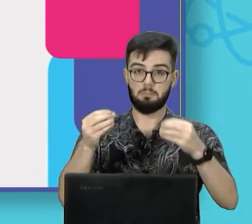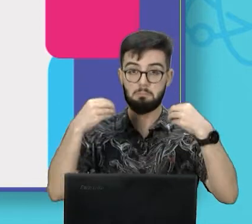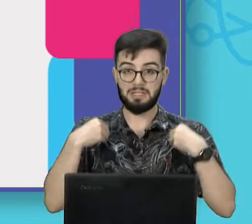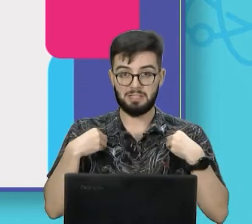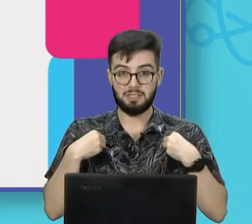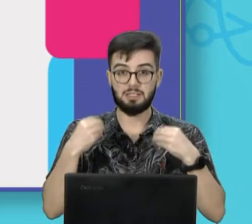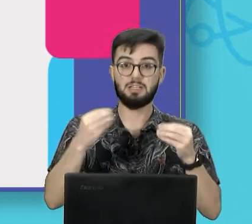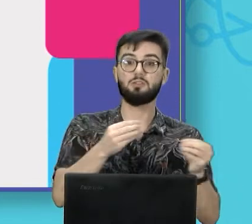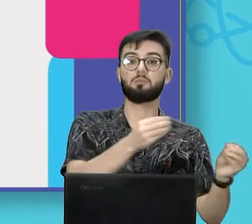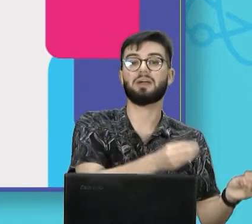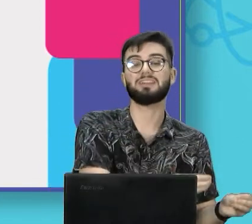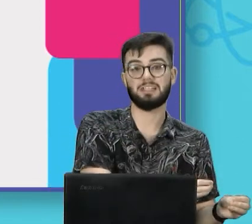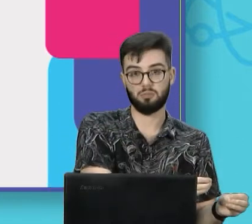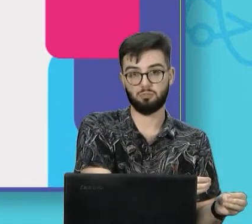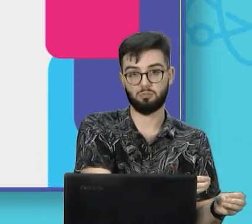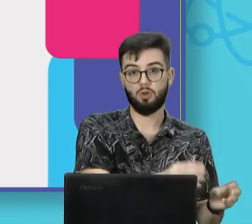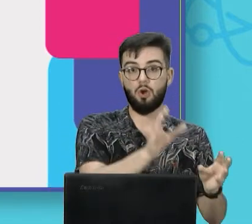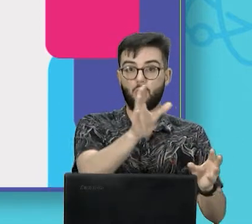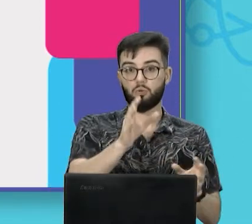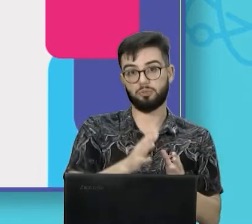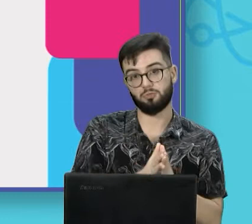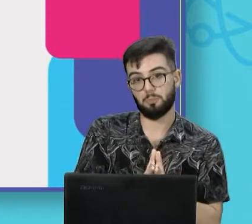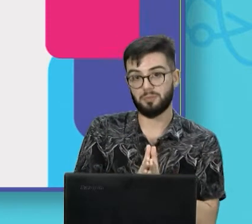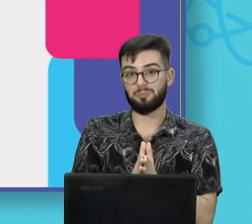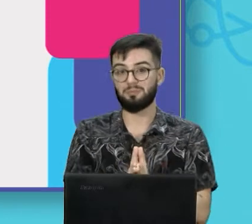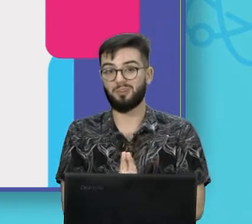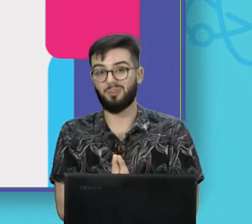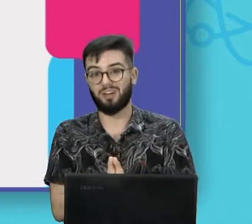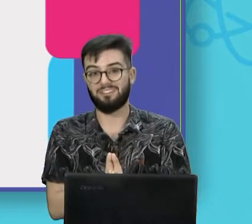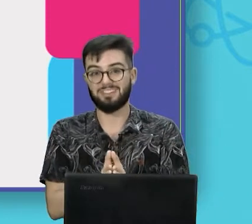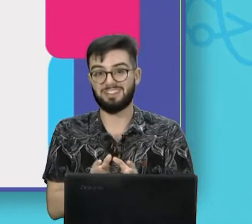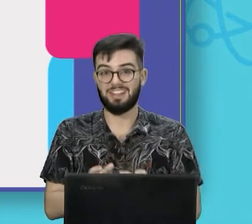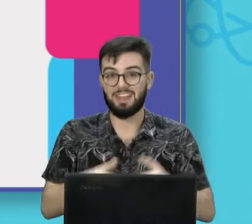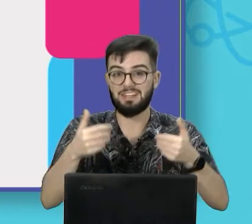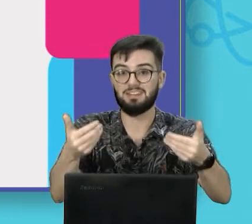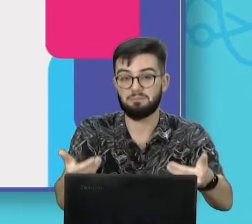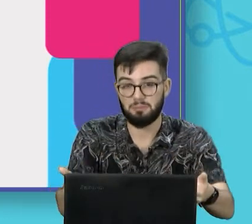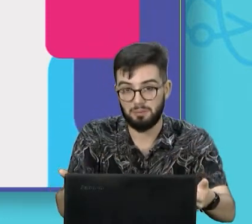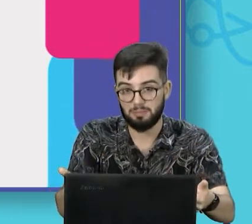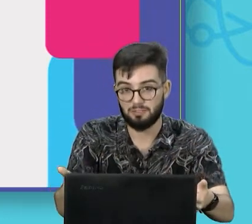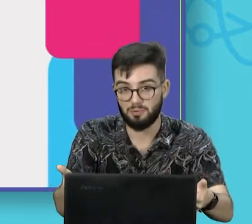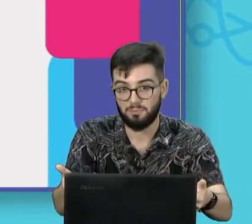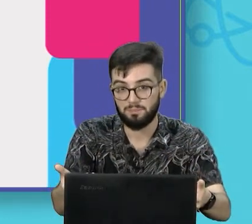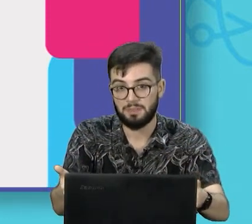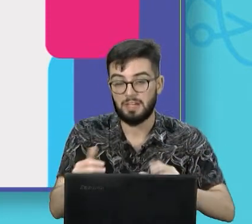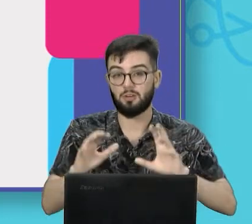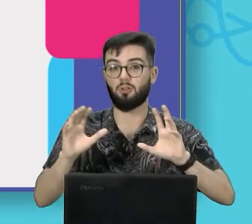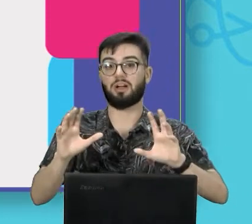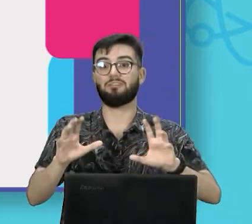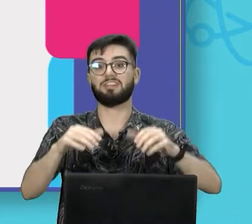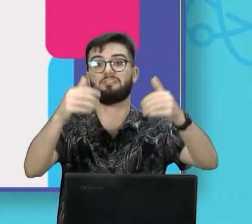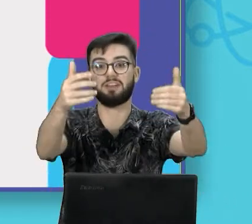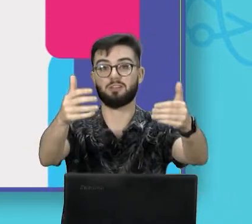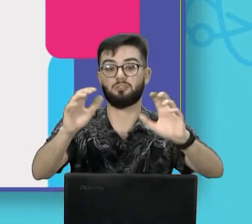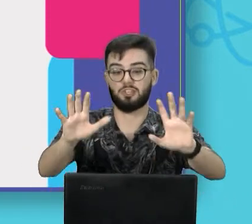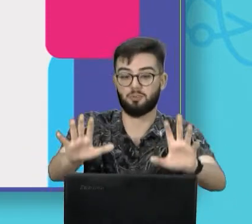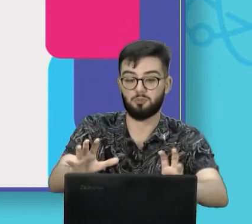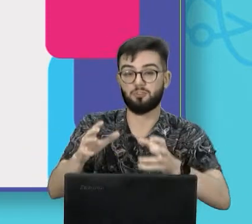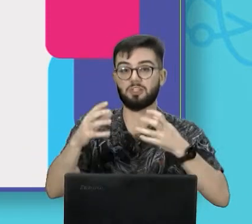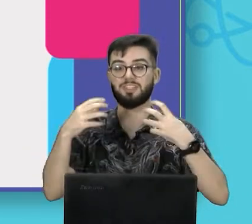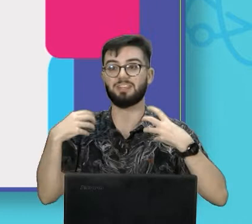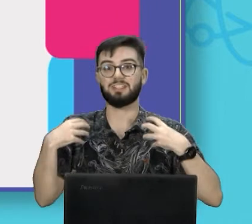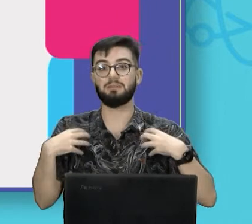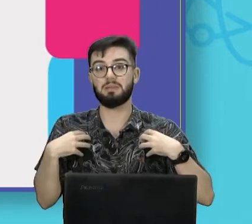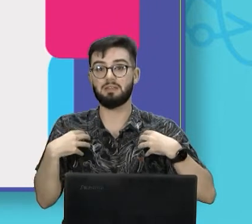de em mim e dos brasileiros ou seja Dom Pedro primeiro colocava-se em primeira pessoa ele colocava-se à